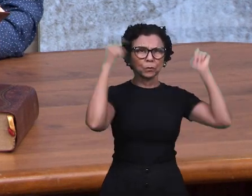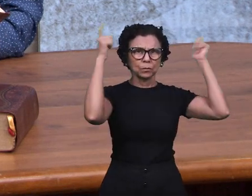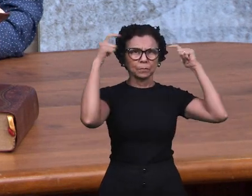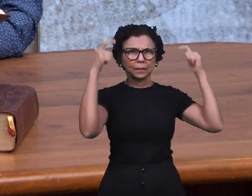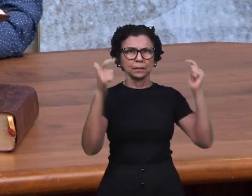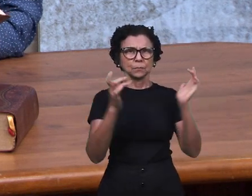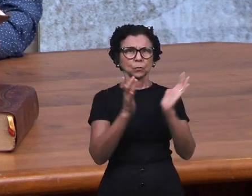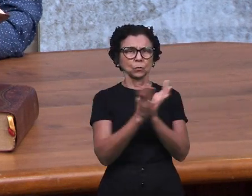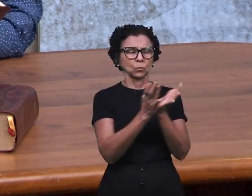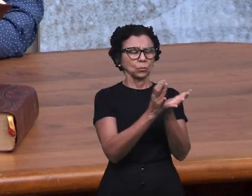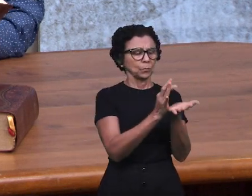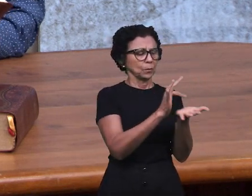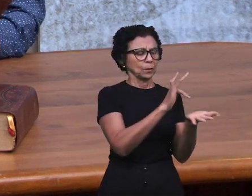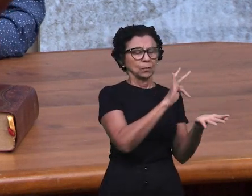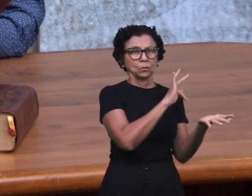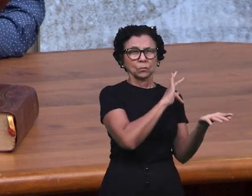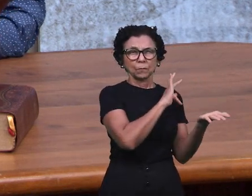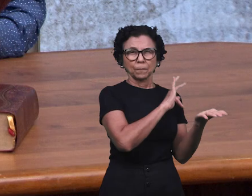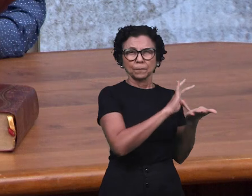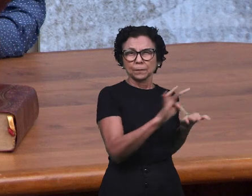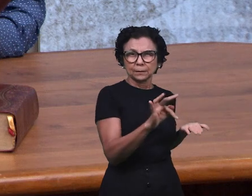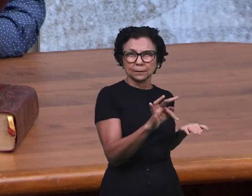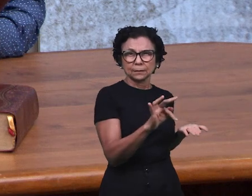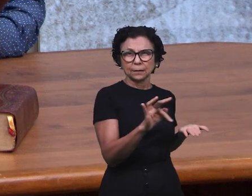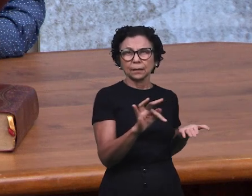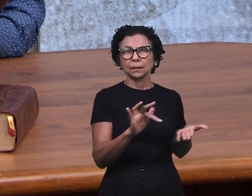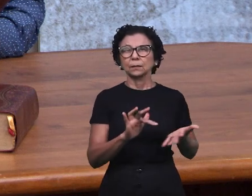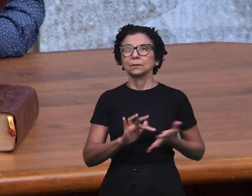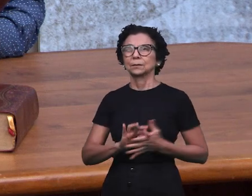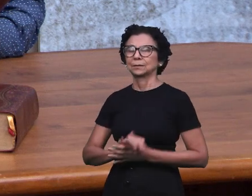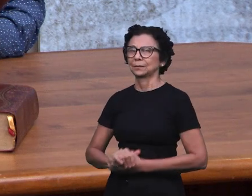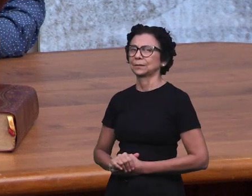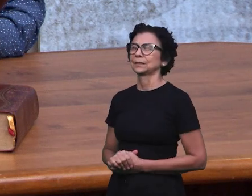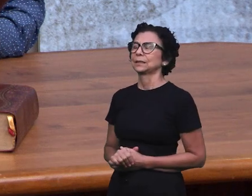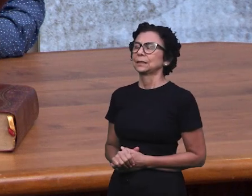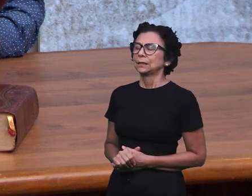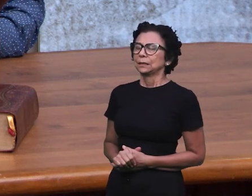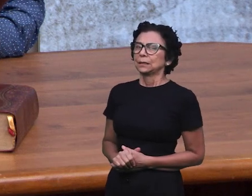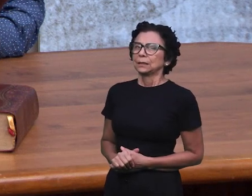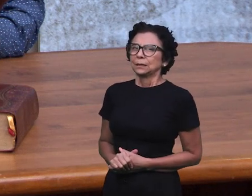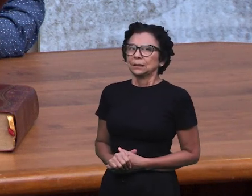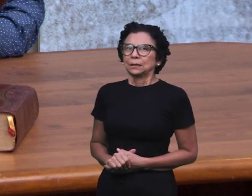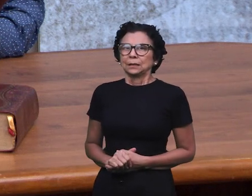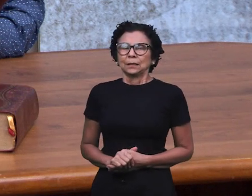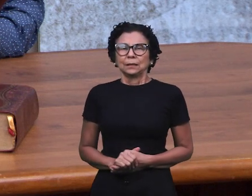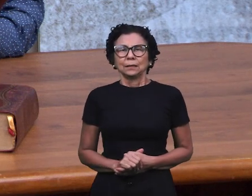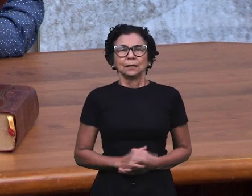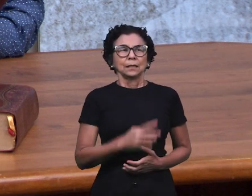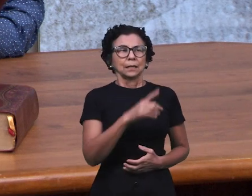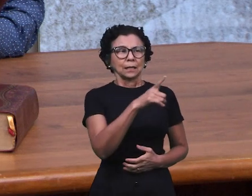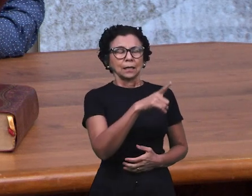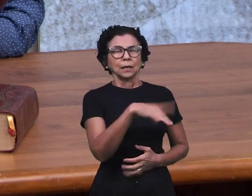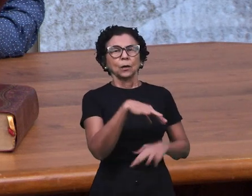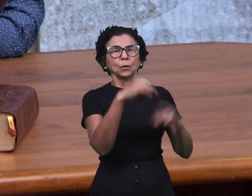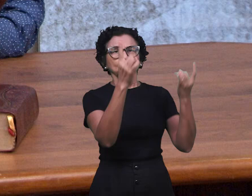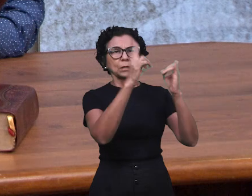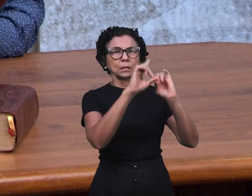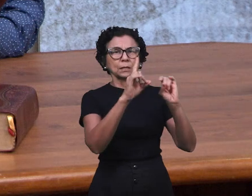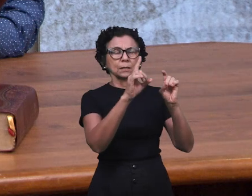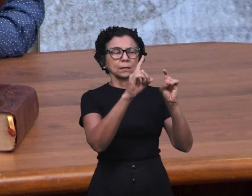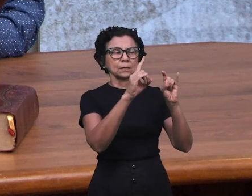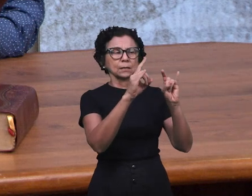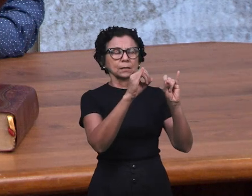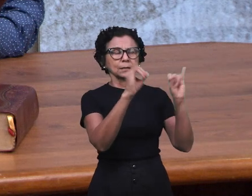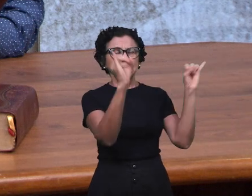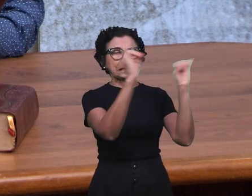se ajuntaram para oferecer um grande sacrifício ao seu deus Dagom e para